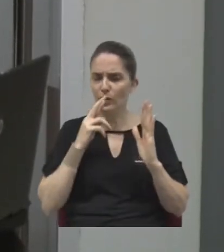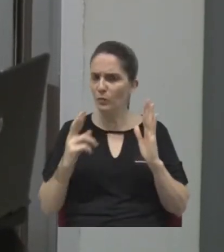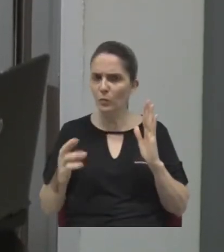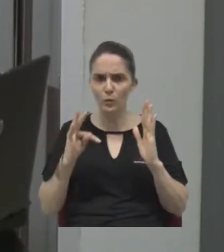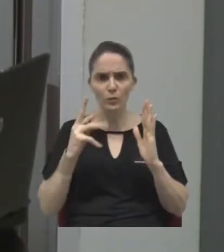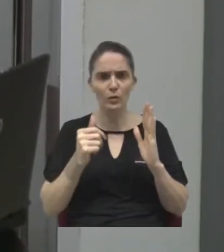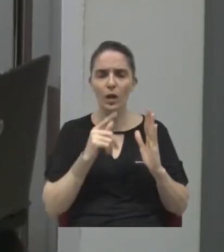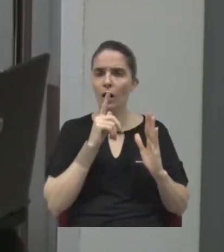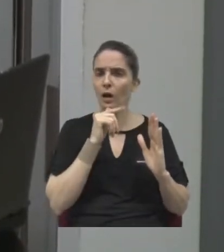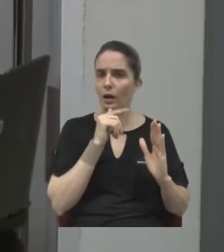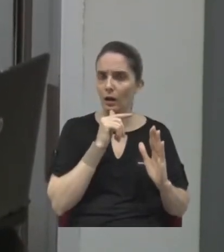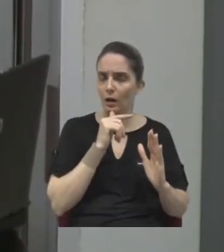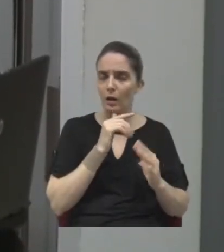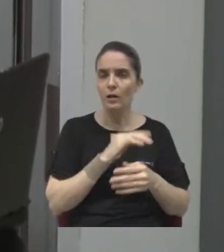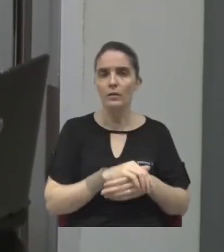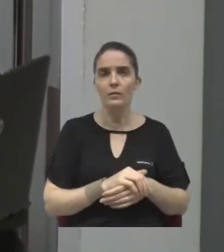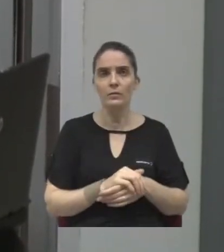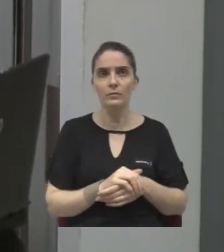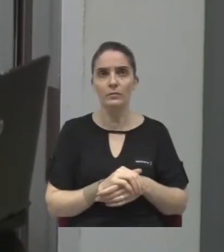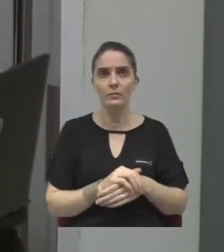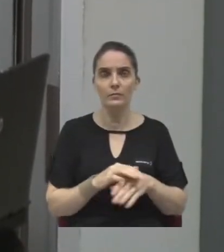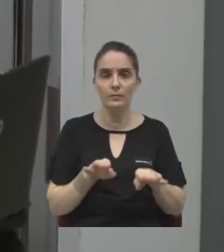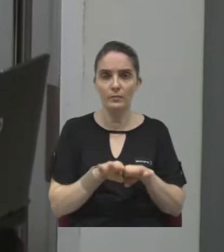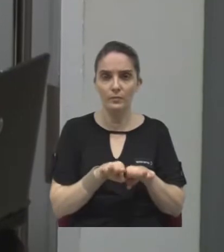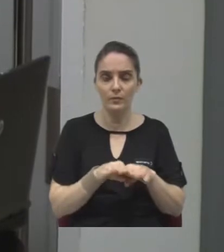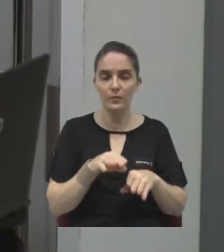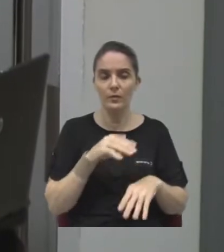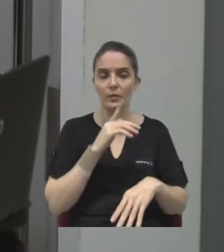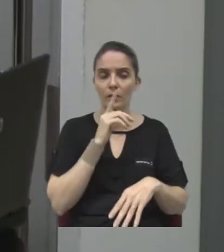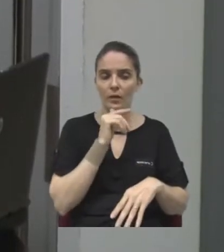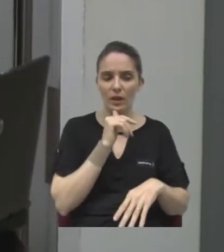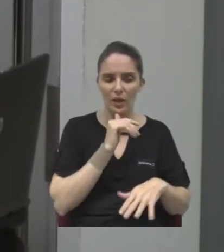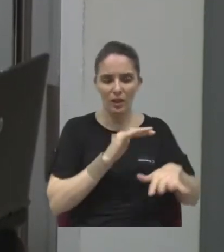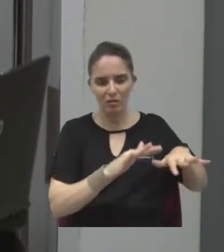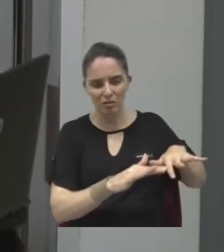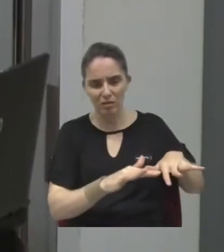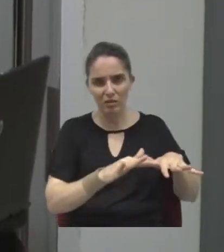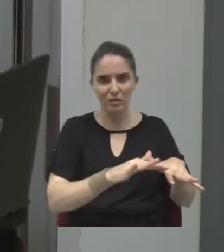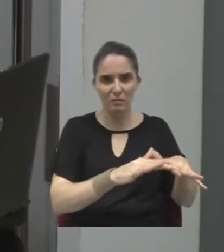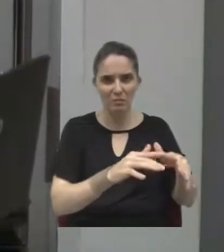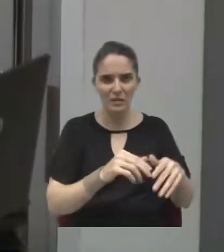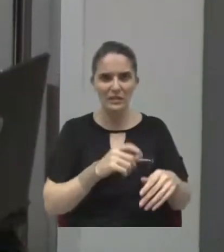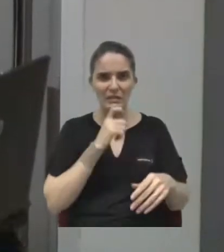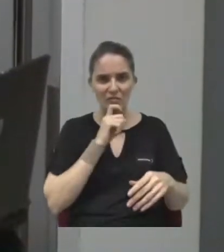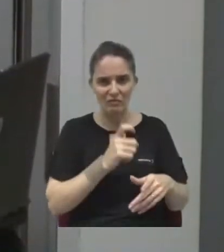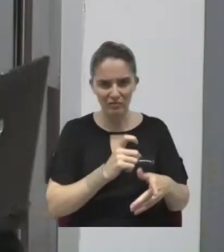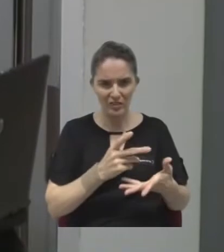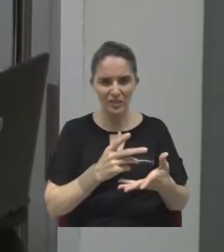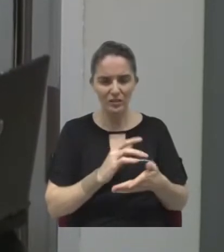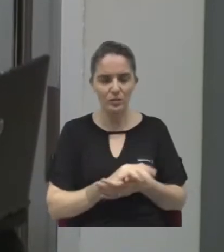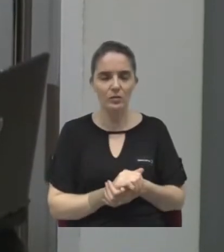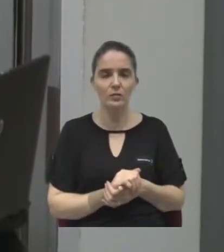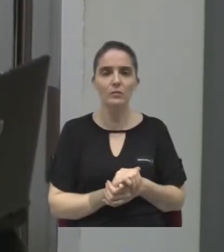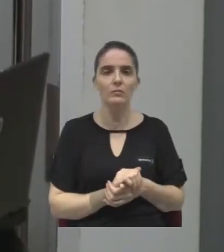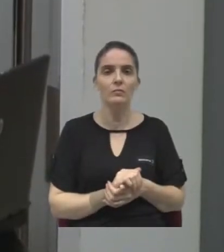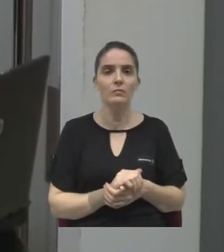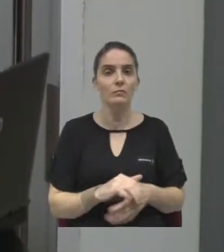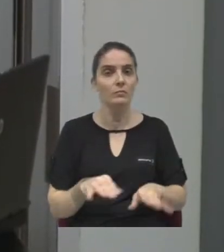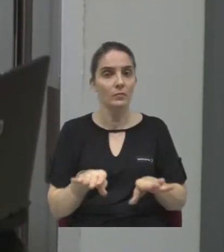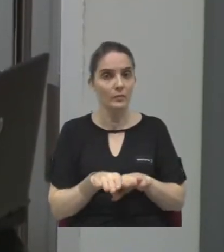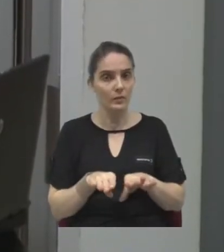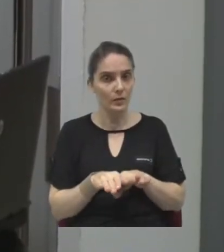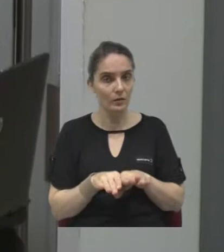água chamada água parada, das algas, né? De tudo, de como está sendo feito. Inclusive, vai ser feita uma reforma